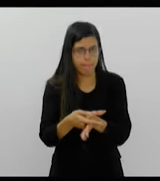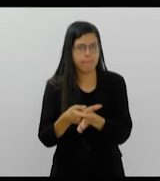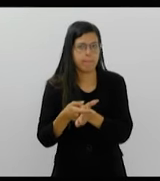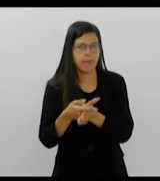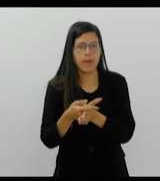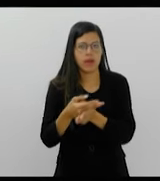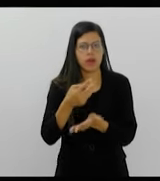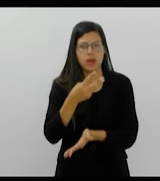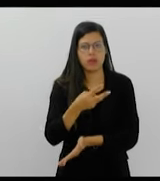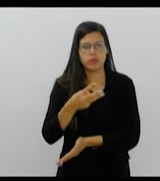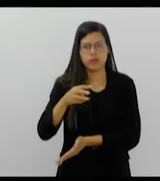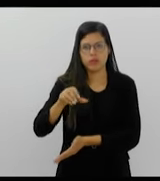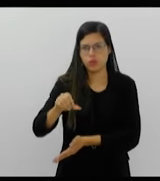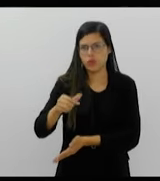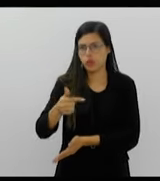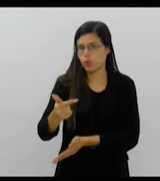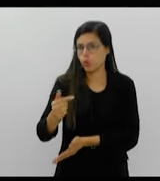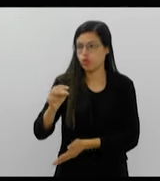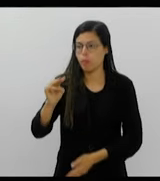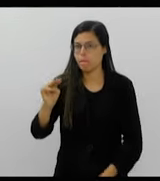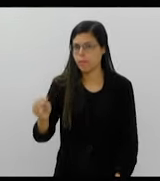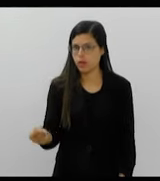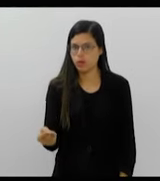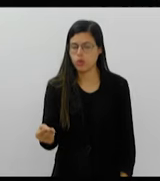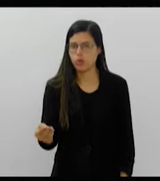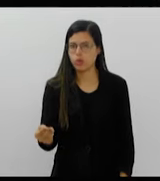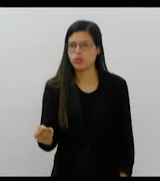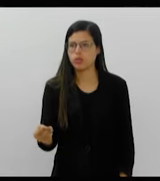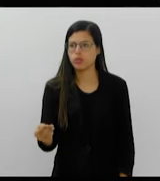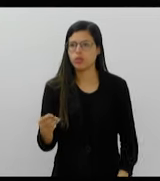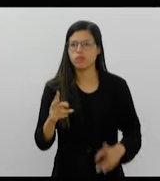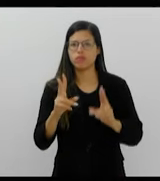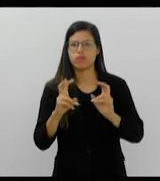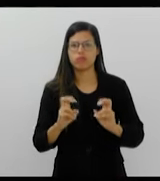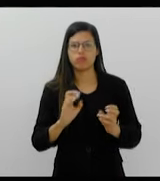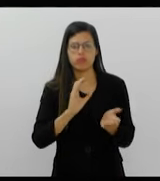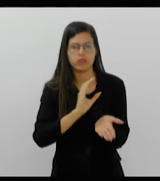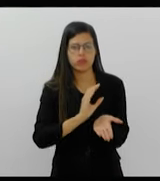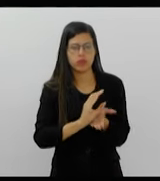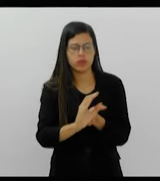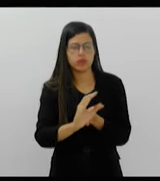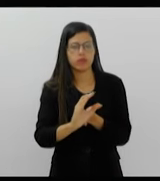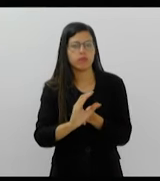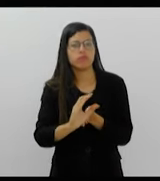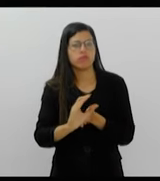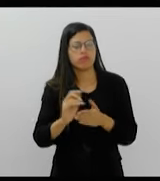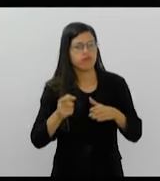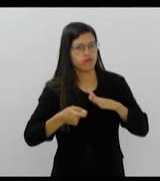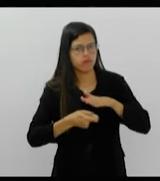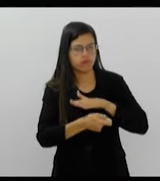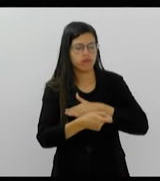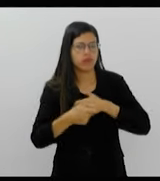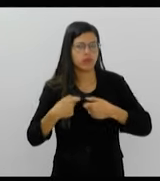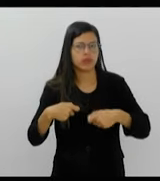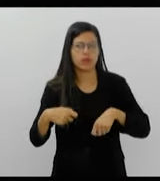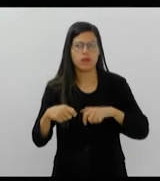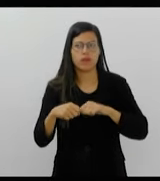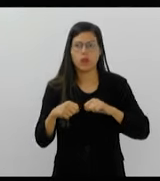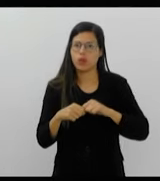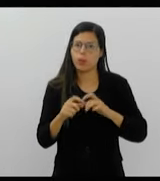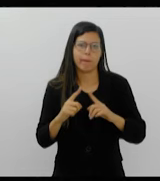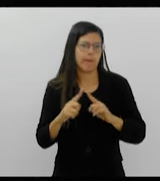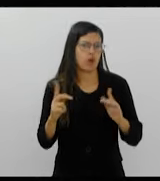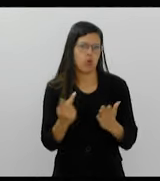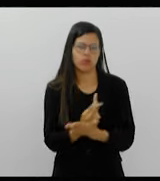compensatória de R$ 392 milhões, referente aos investimentos que deveriam ser feitos, mas não o